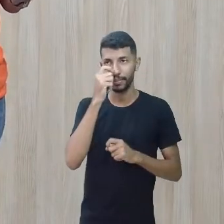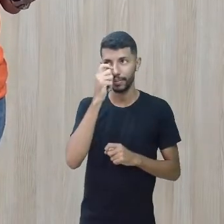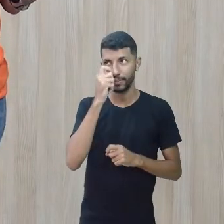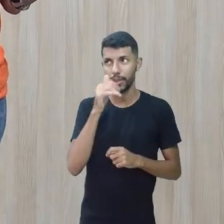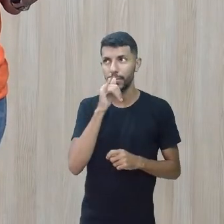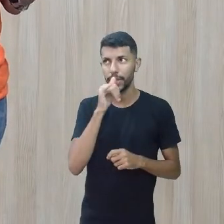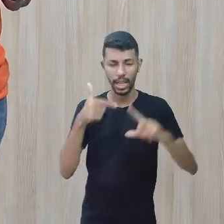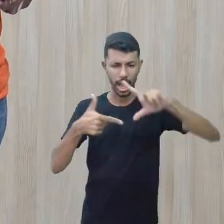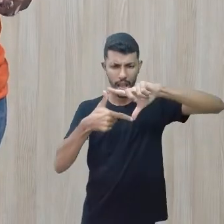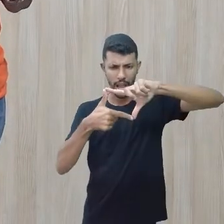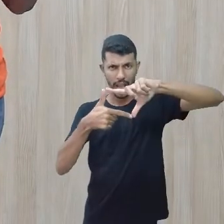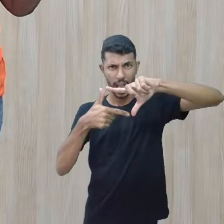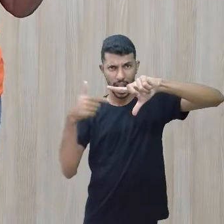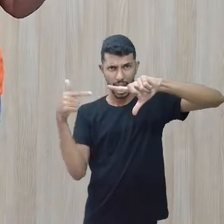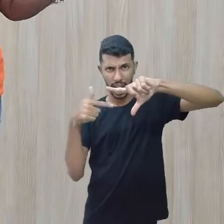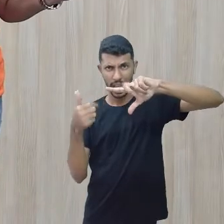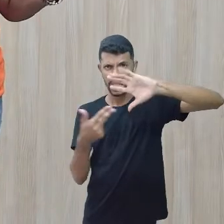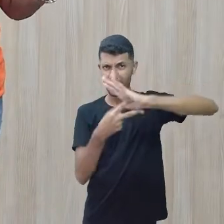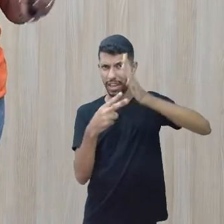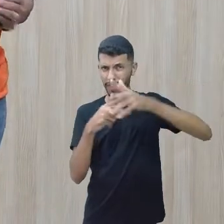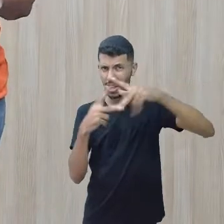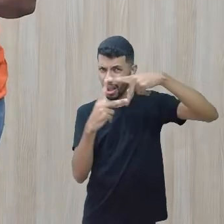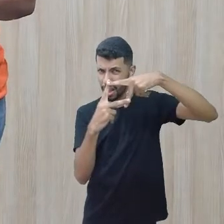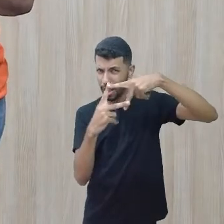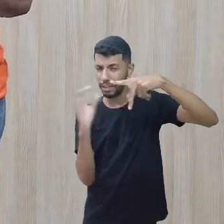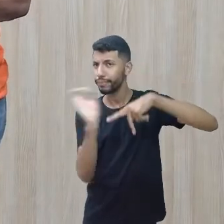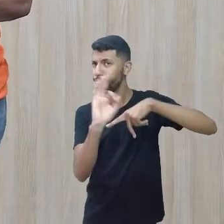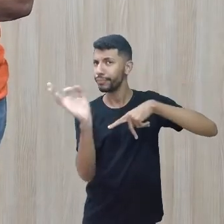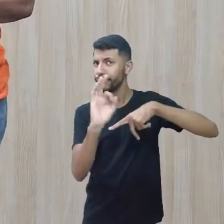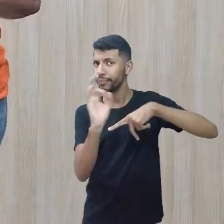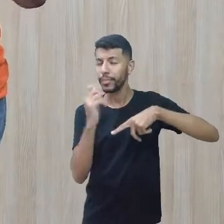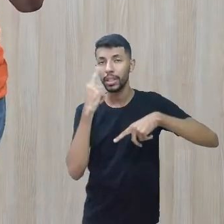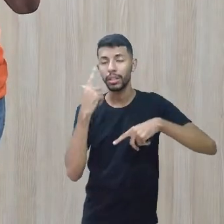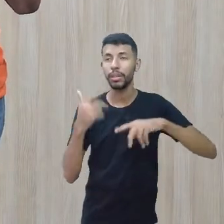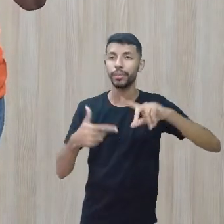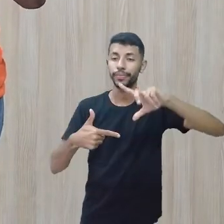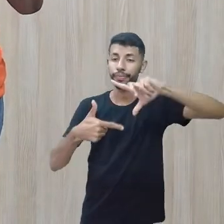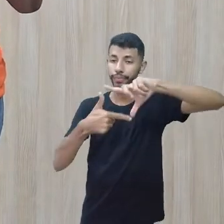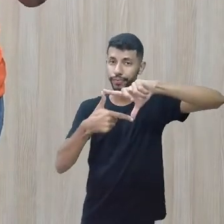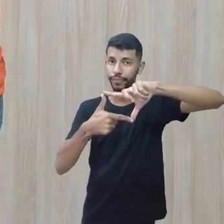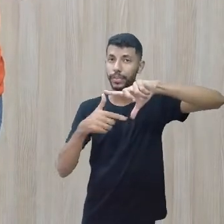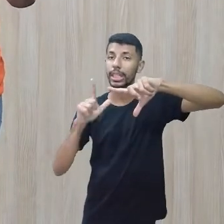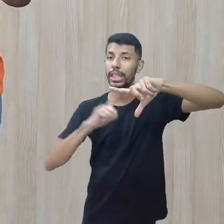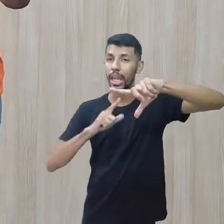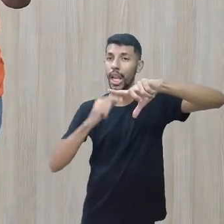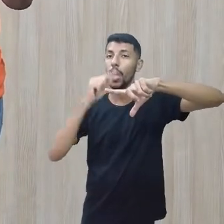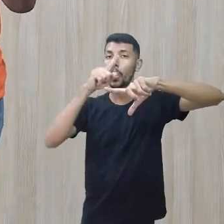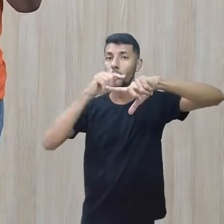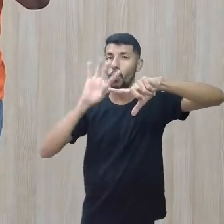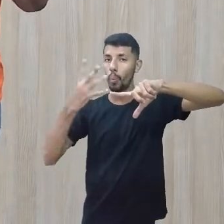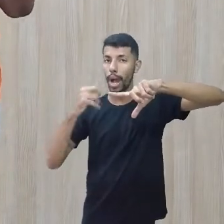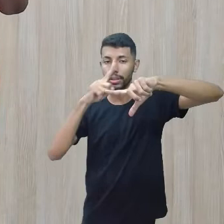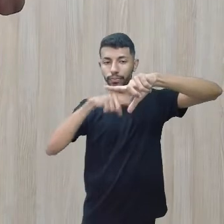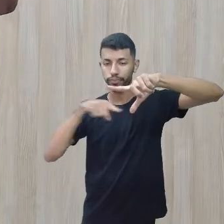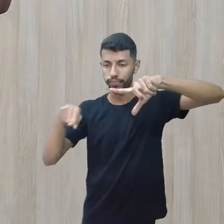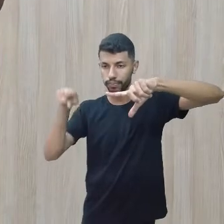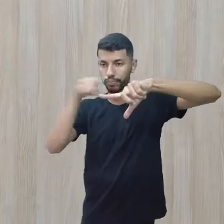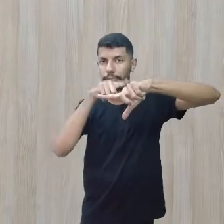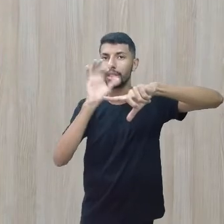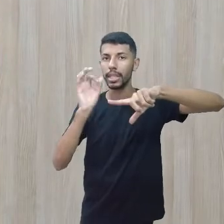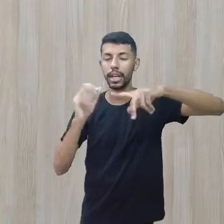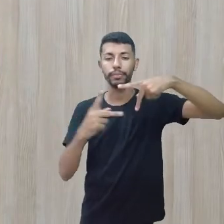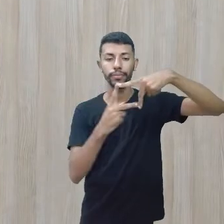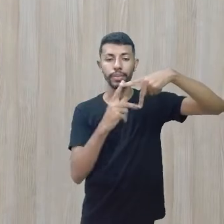retângulo é um quadrado. O retângulo ele é um quadrilátero, o quadrado é um quadrilátero. Agora, o quadrado é um quadrilátero, mas ele é um quadrado, porque ele tem as 4